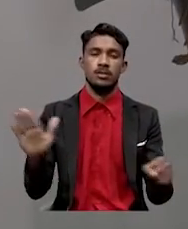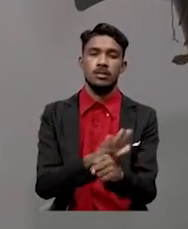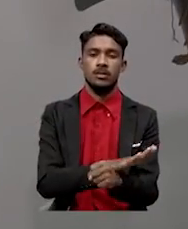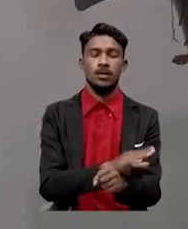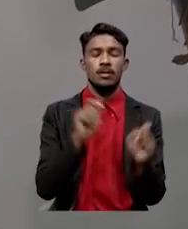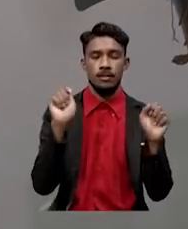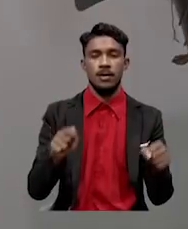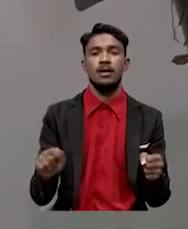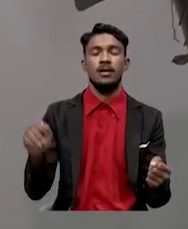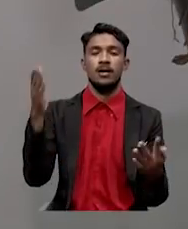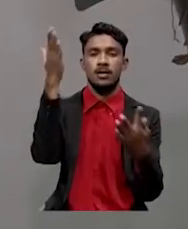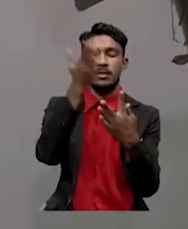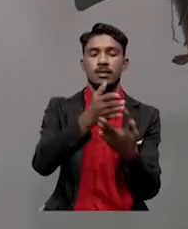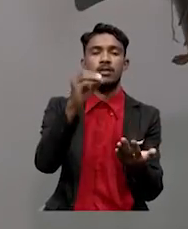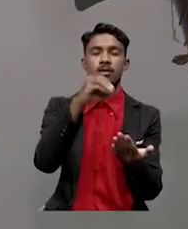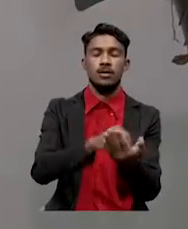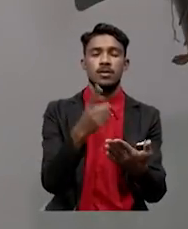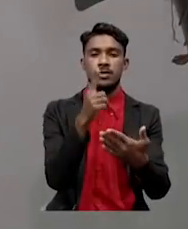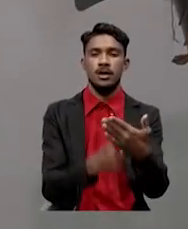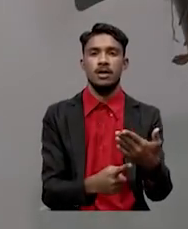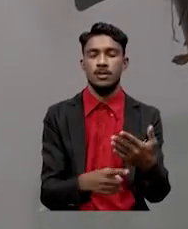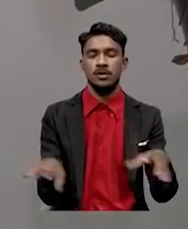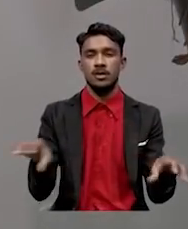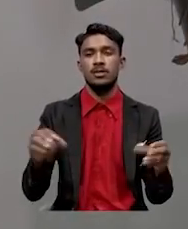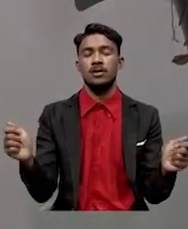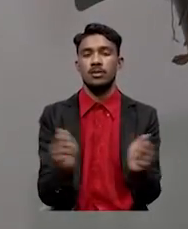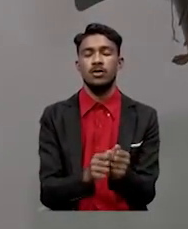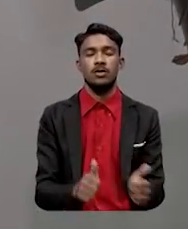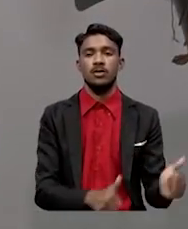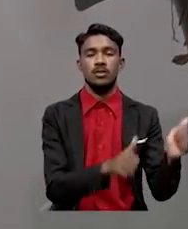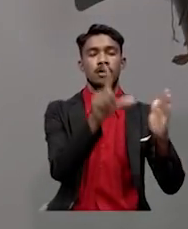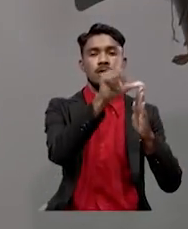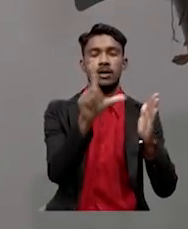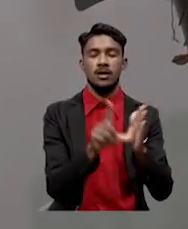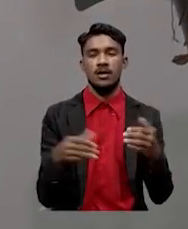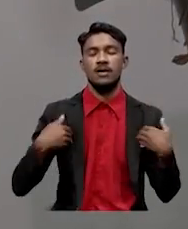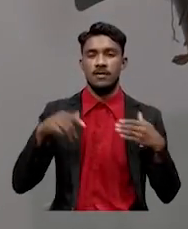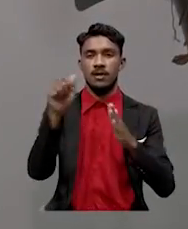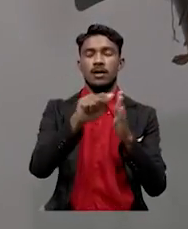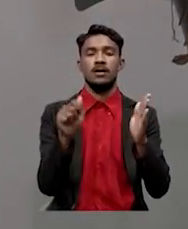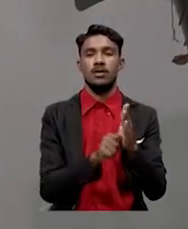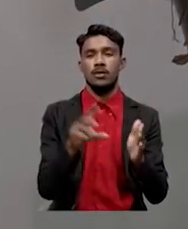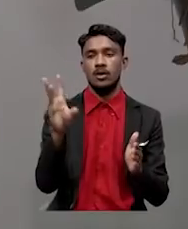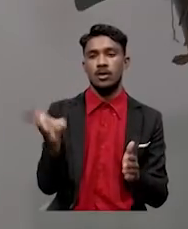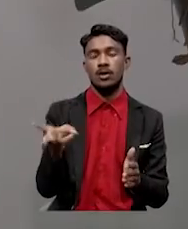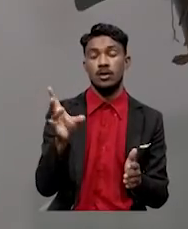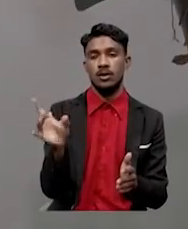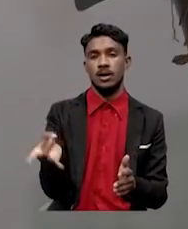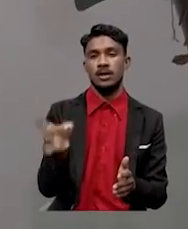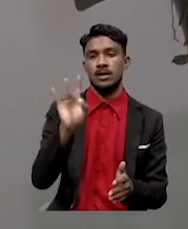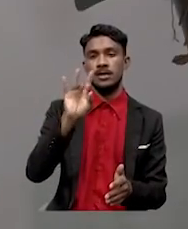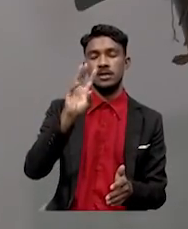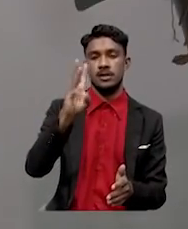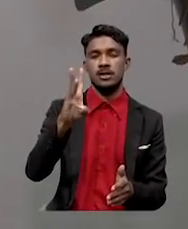ele executa, não sair de mandato, ser em ordem, baseando no artigo 86, a Kerkbane. Lebele.